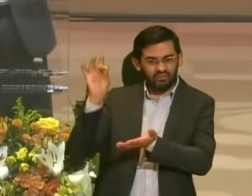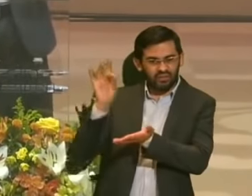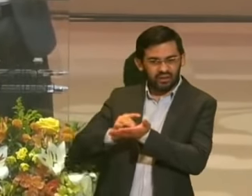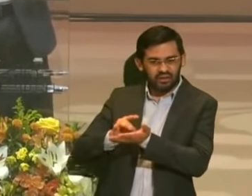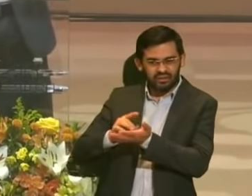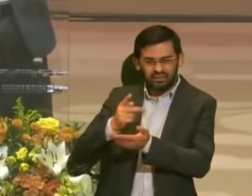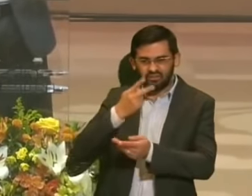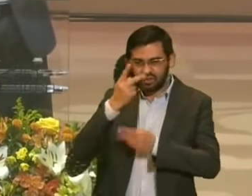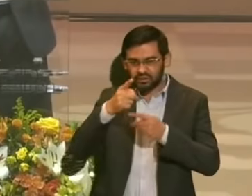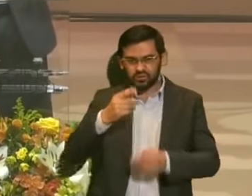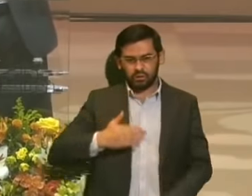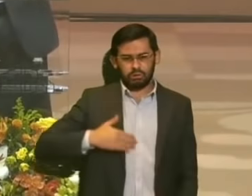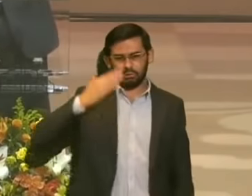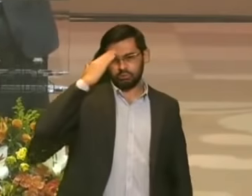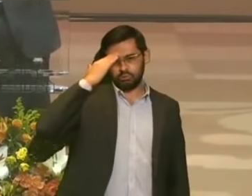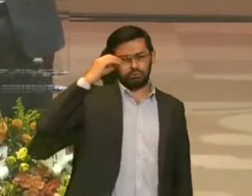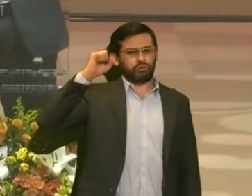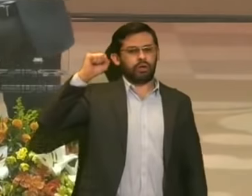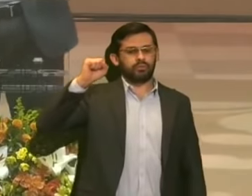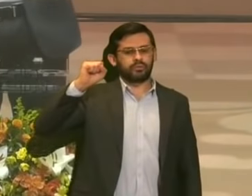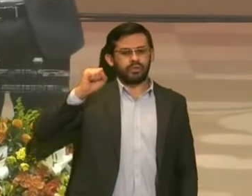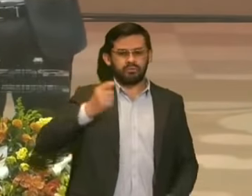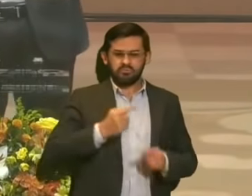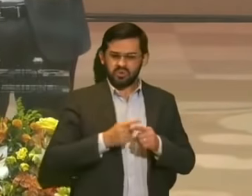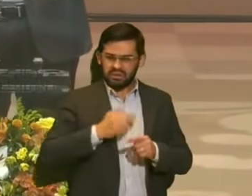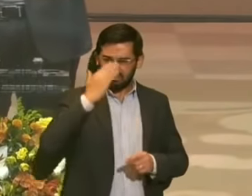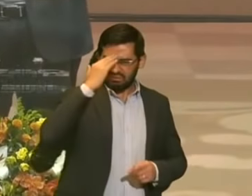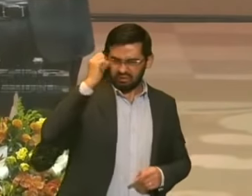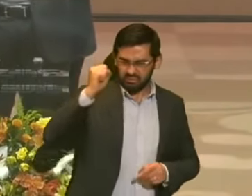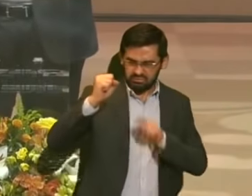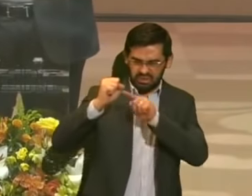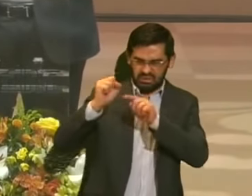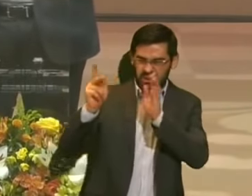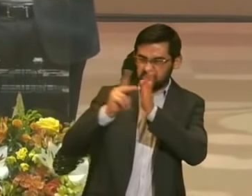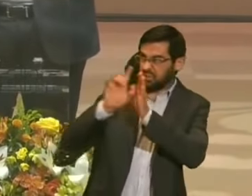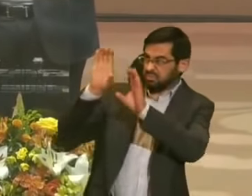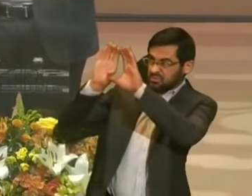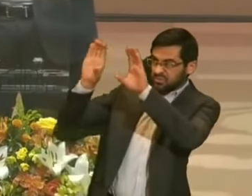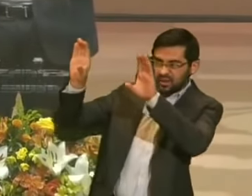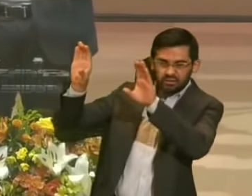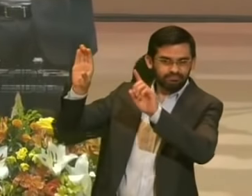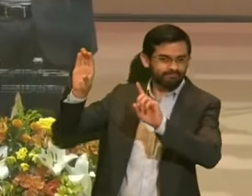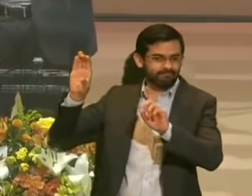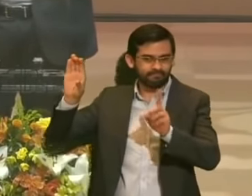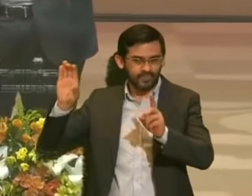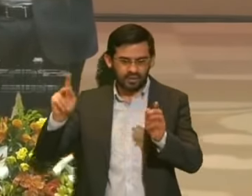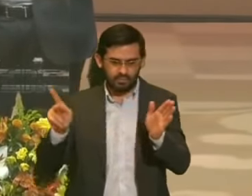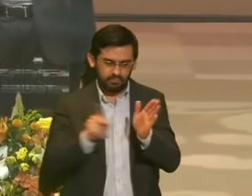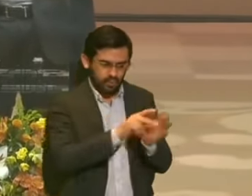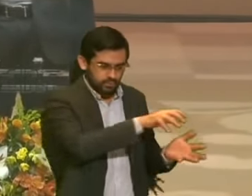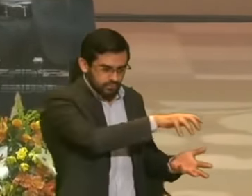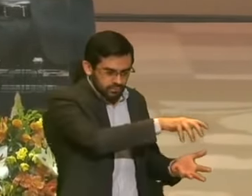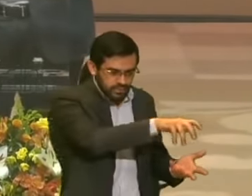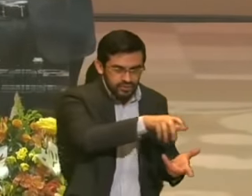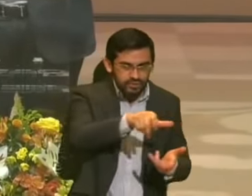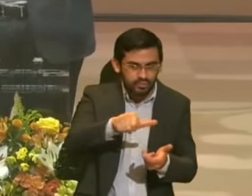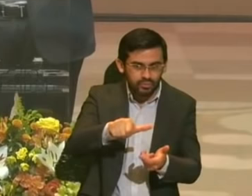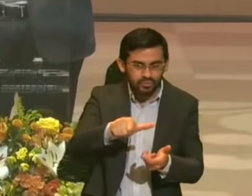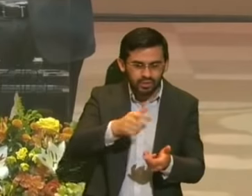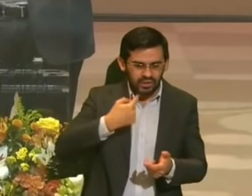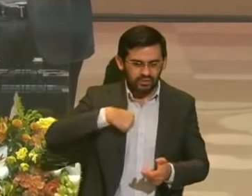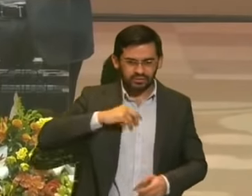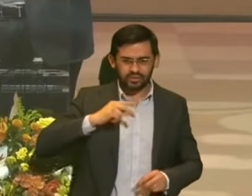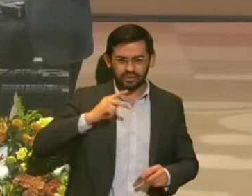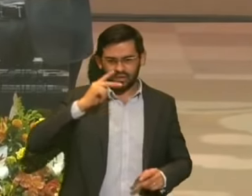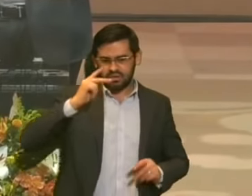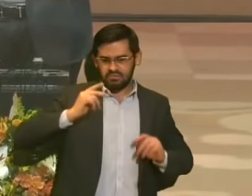de serem sábios. Essa espécie de sabedoria não vem do céu, ela é deste mundo, é da nossa